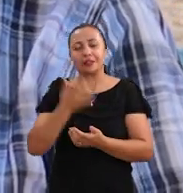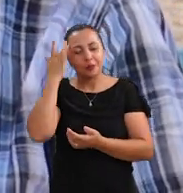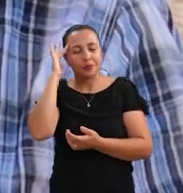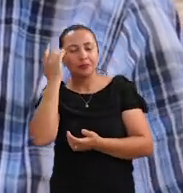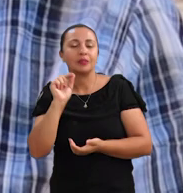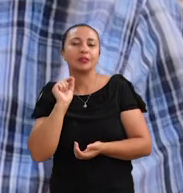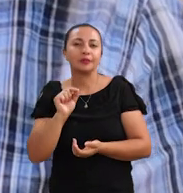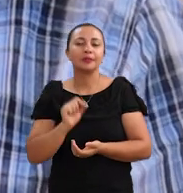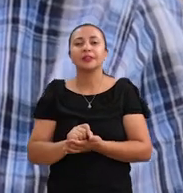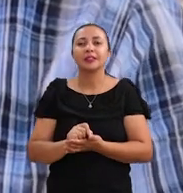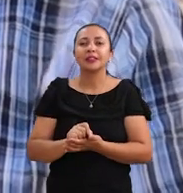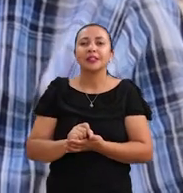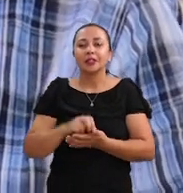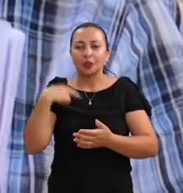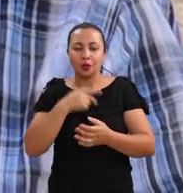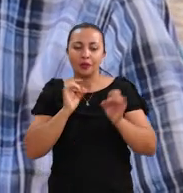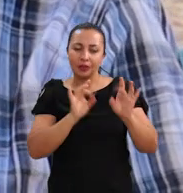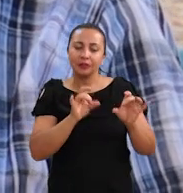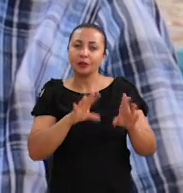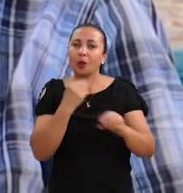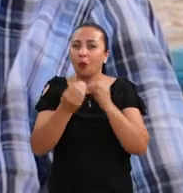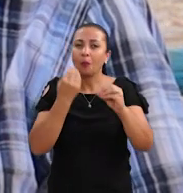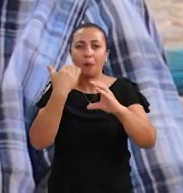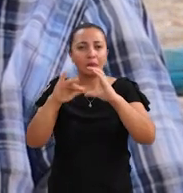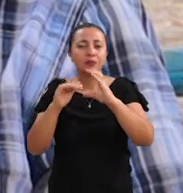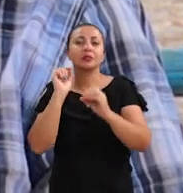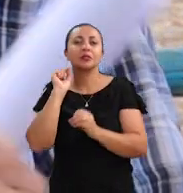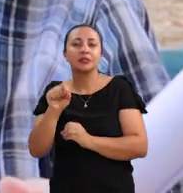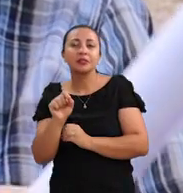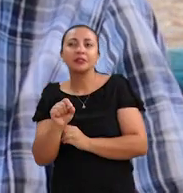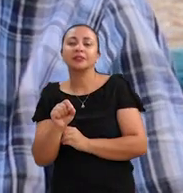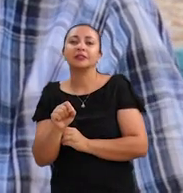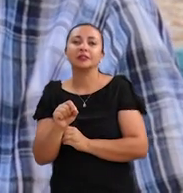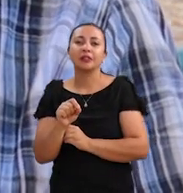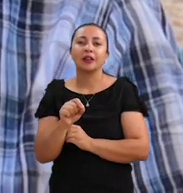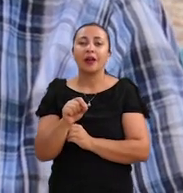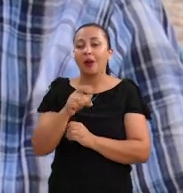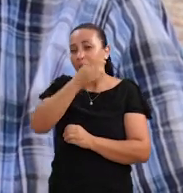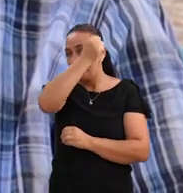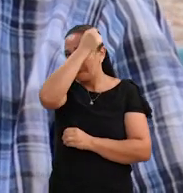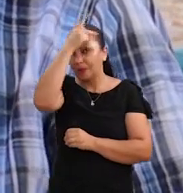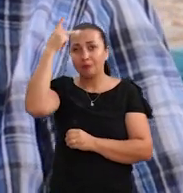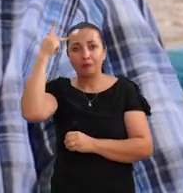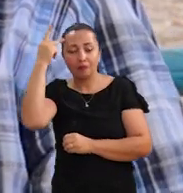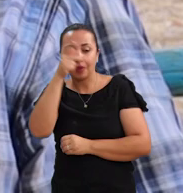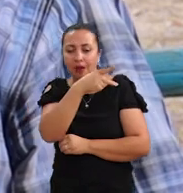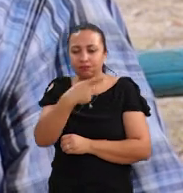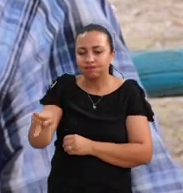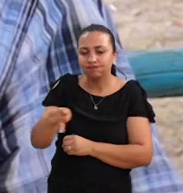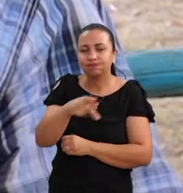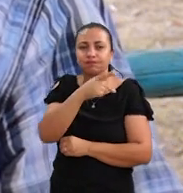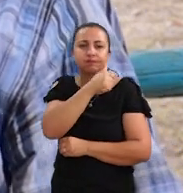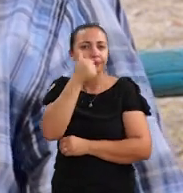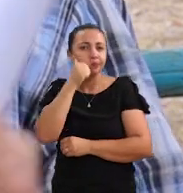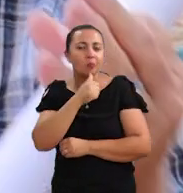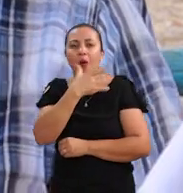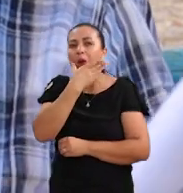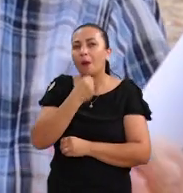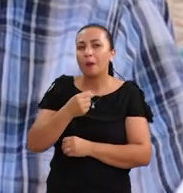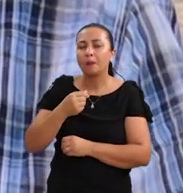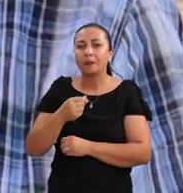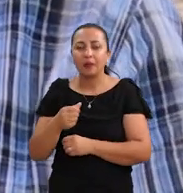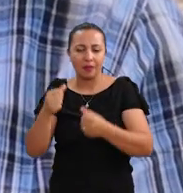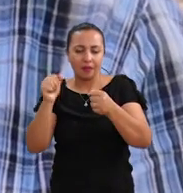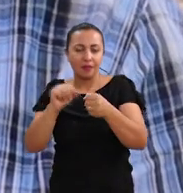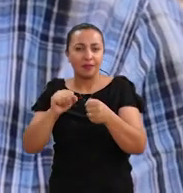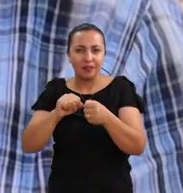Então, eu acho que é uma coisa assim, que a gente deixa como uma mensagem, né, de que, né, os prefeitos, as prefeitas, né,